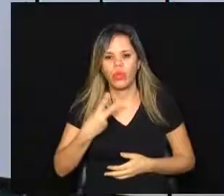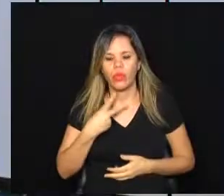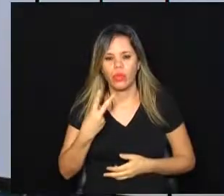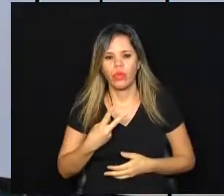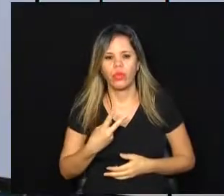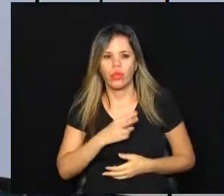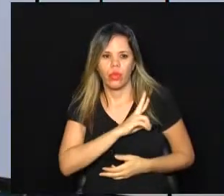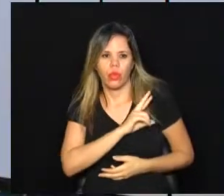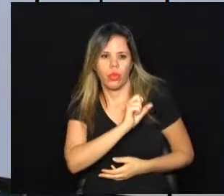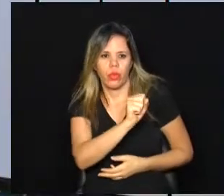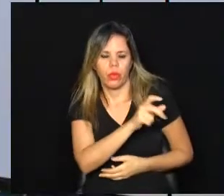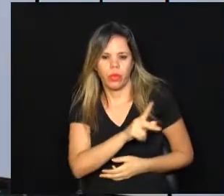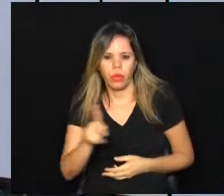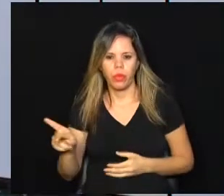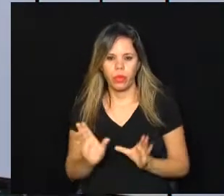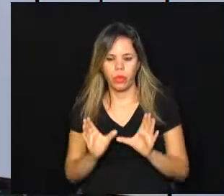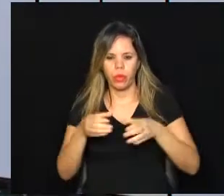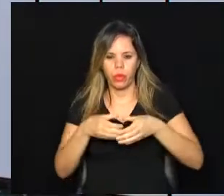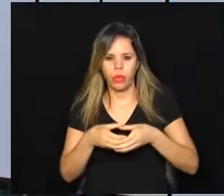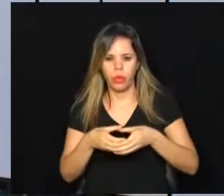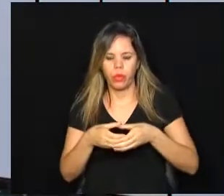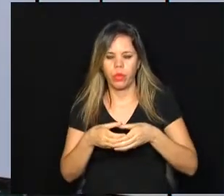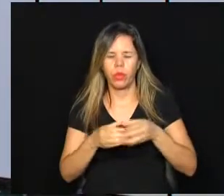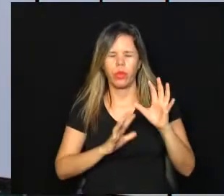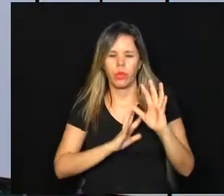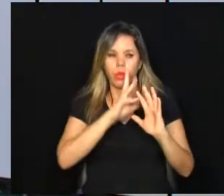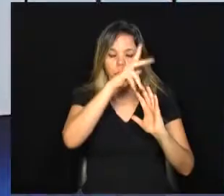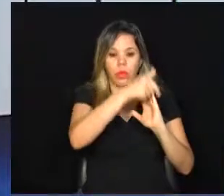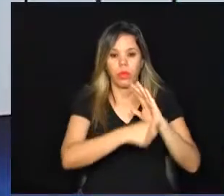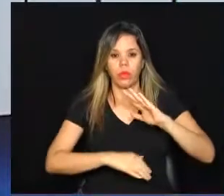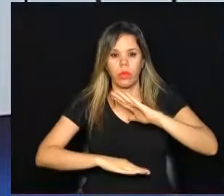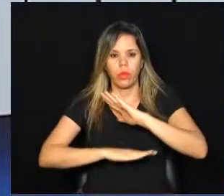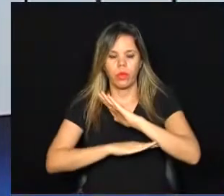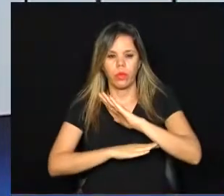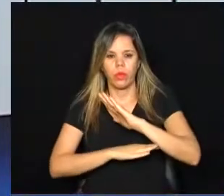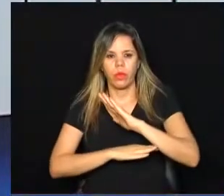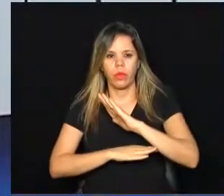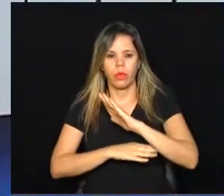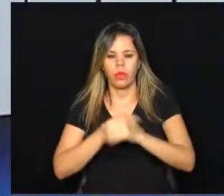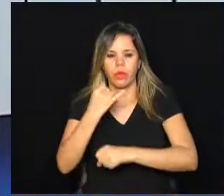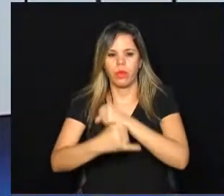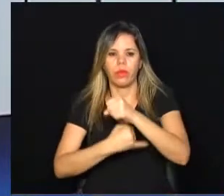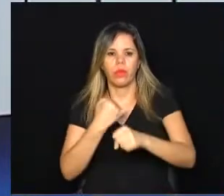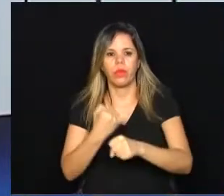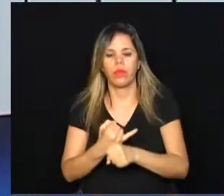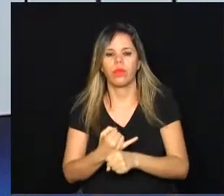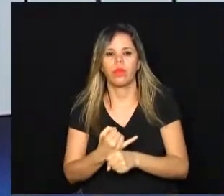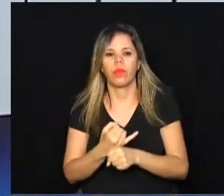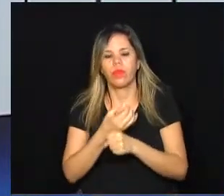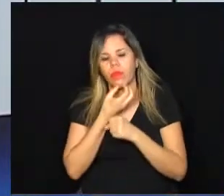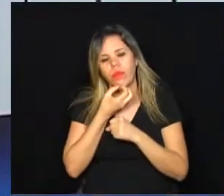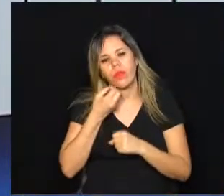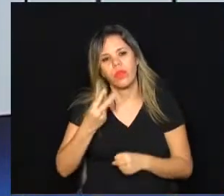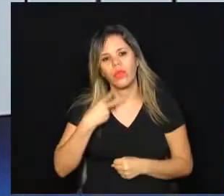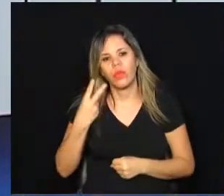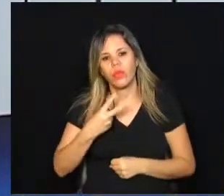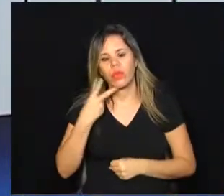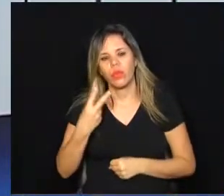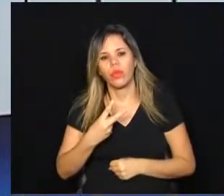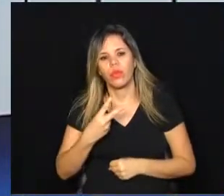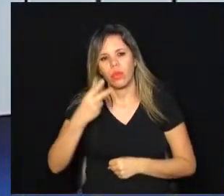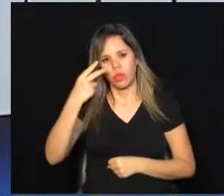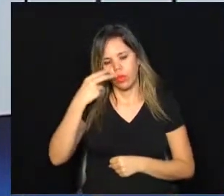Rossini, presidente da Comissão de Meio Ambiente aqui da Câmara. De forma remota, virtual, o vereador Paulo